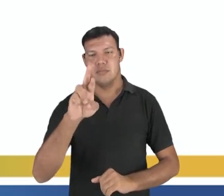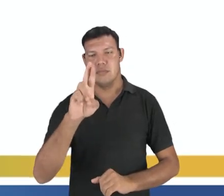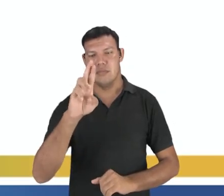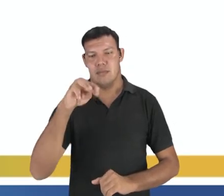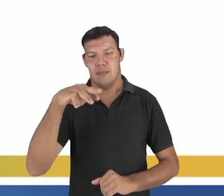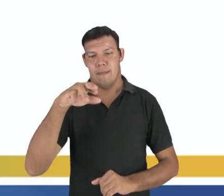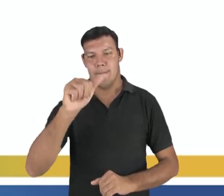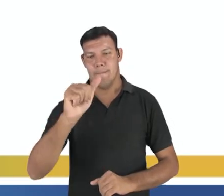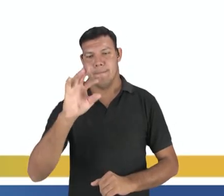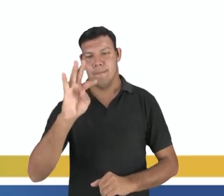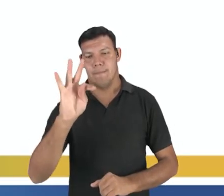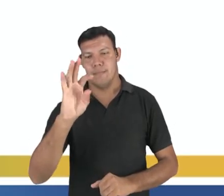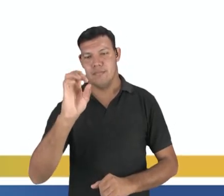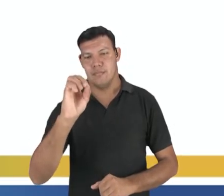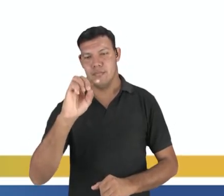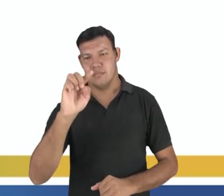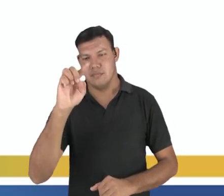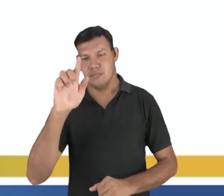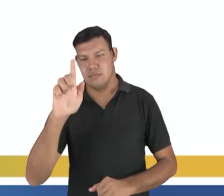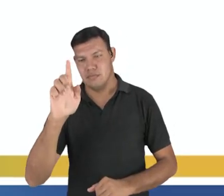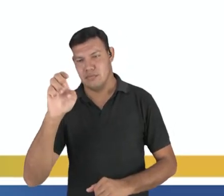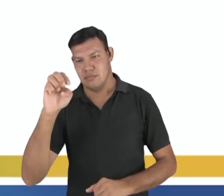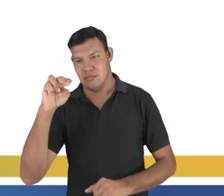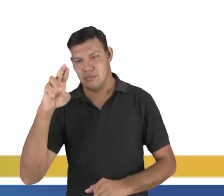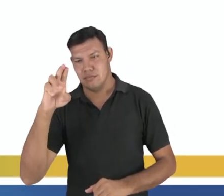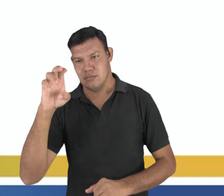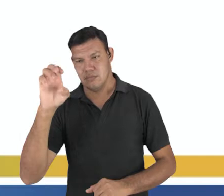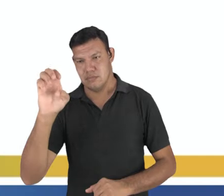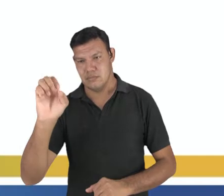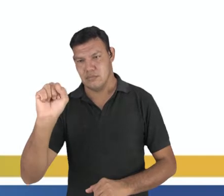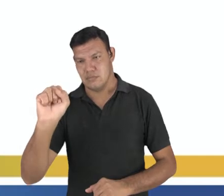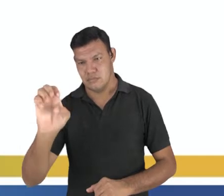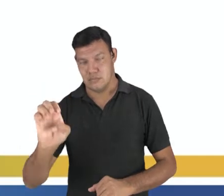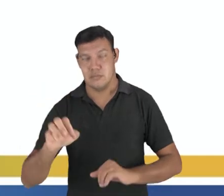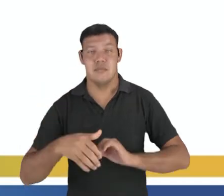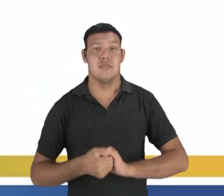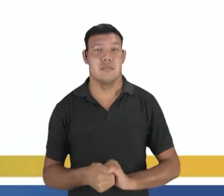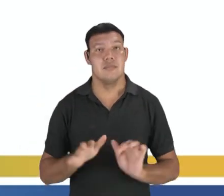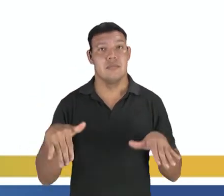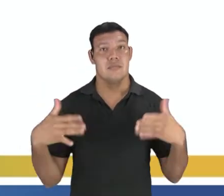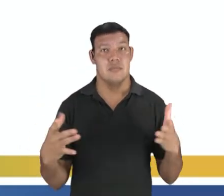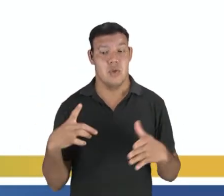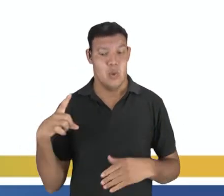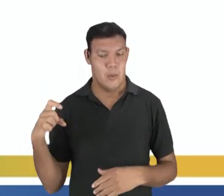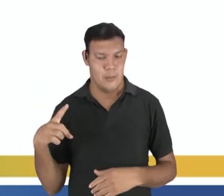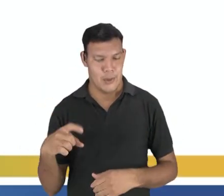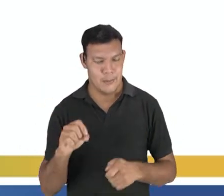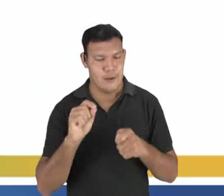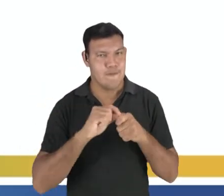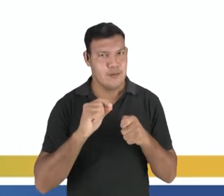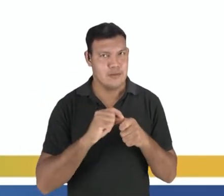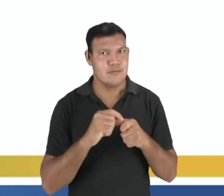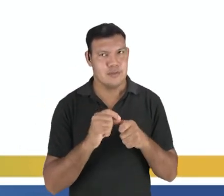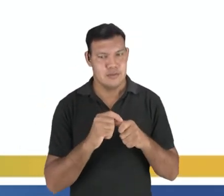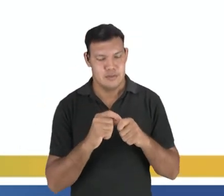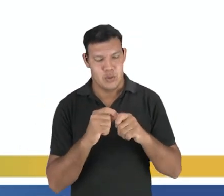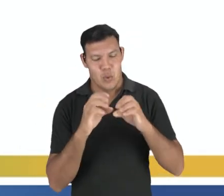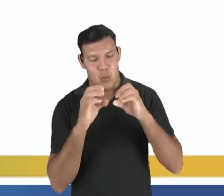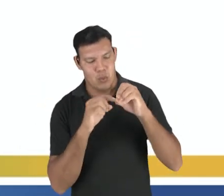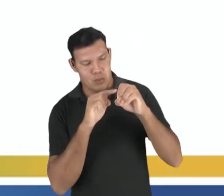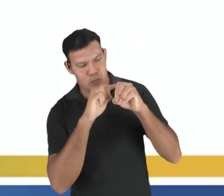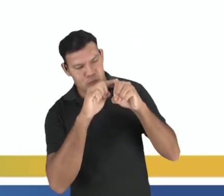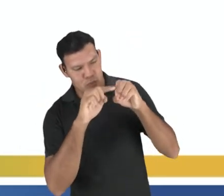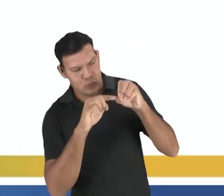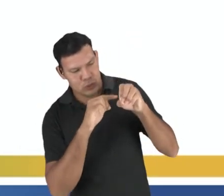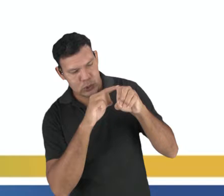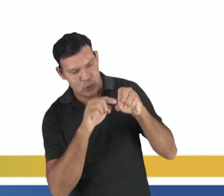a um processo chamado de origem do espermatozoide. Então, os espermatozoides eles são produzidos nos testículos e eles